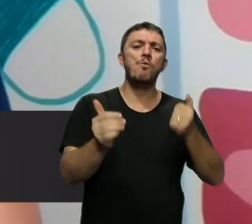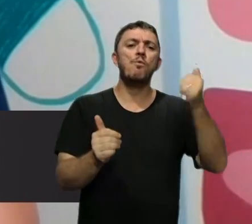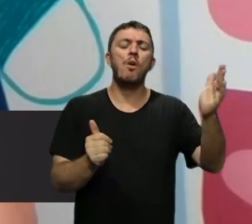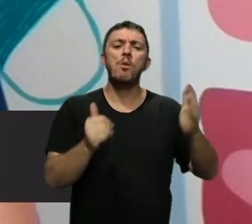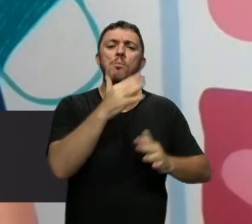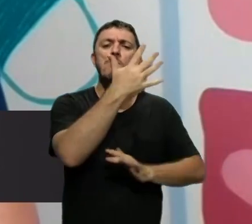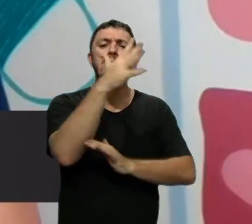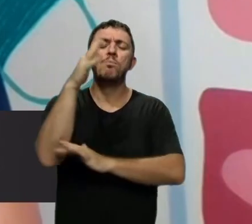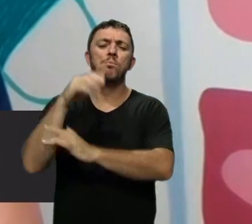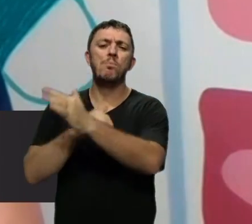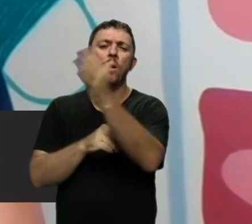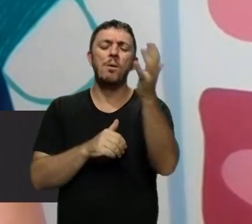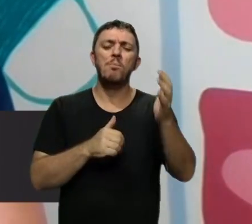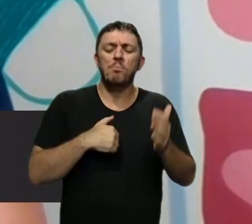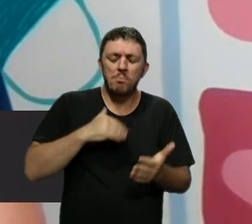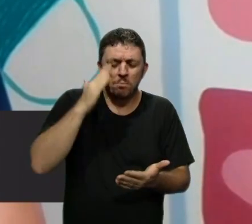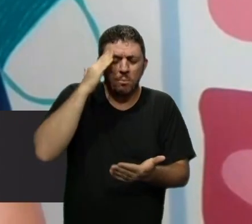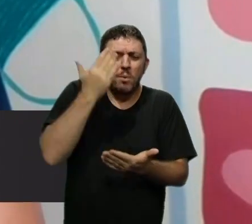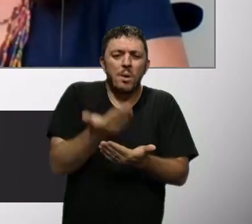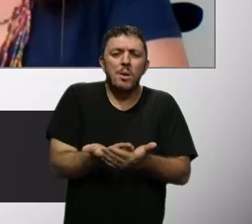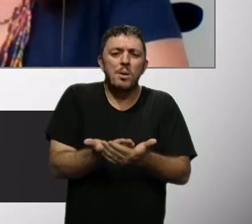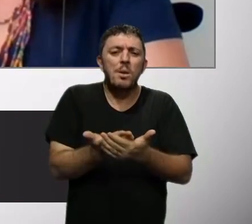acredito que nossa conversa vai ser bem gostosa.